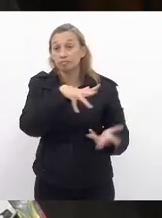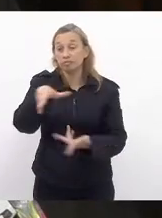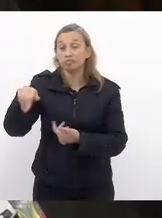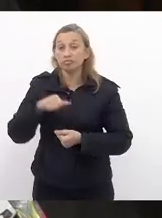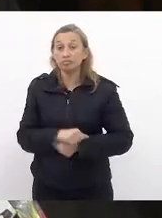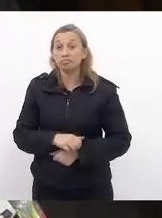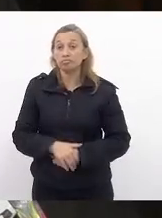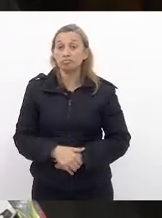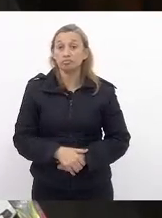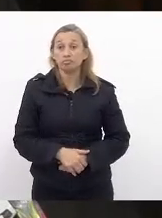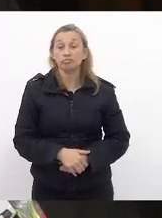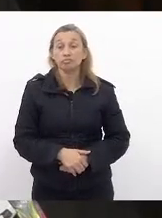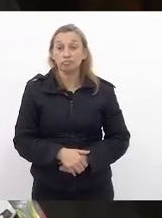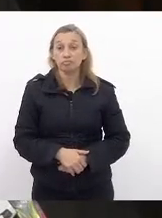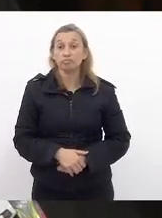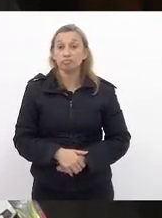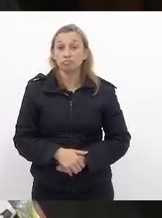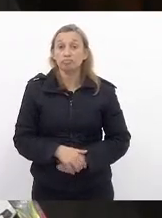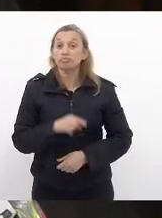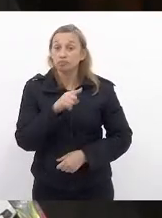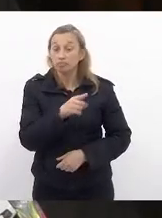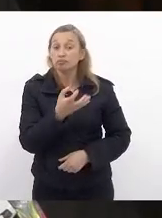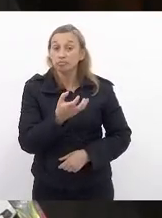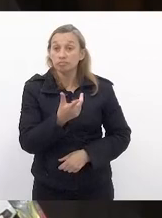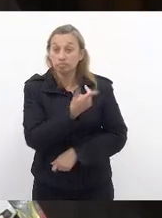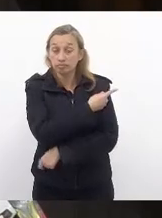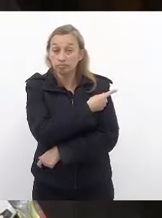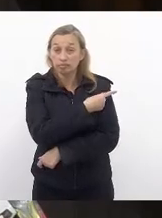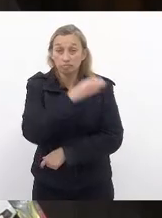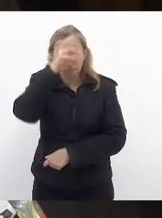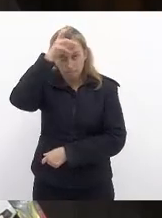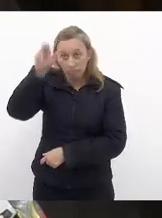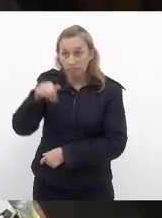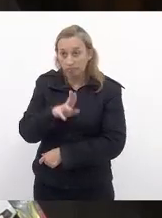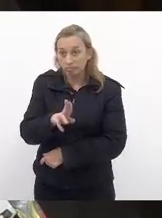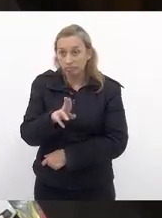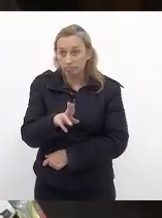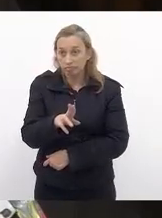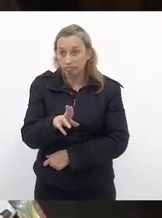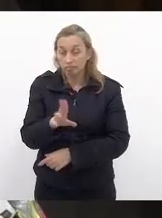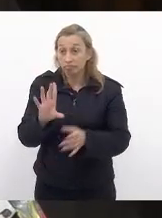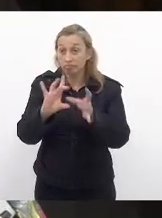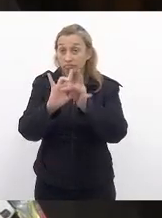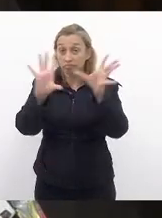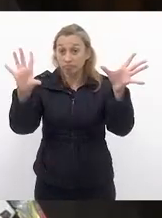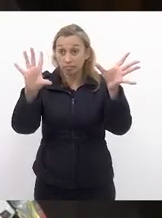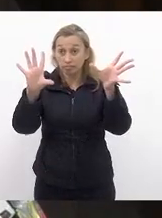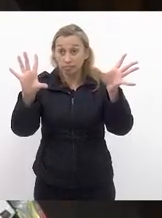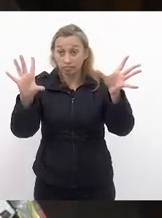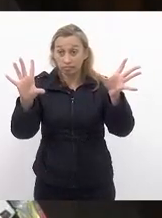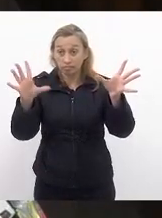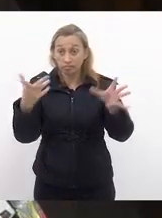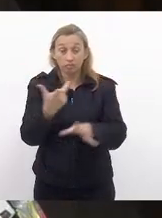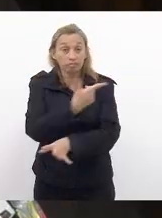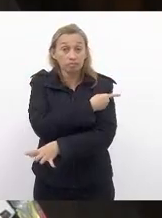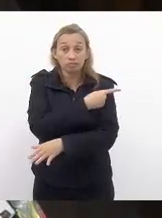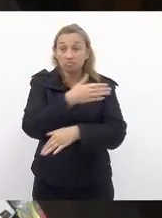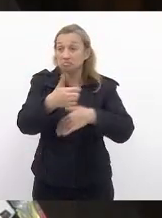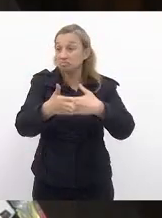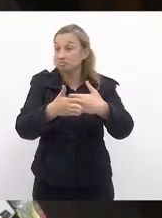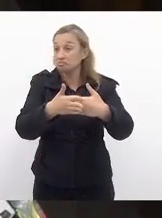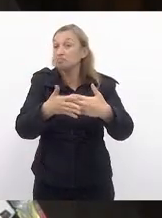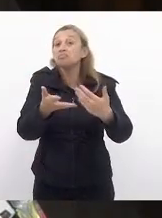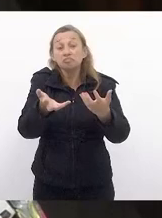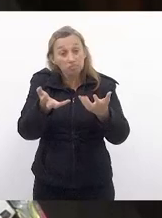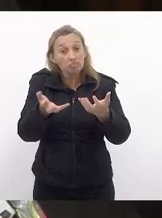mundo e aqueles que querem se vacinar tia Ju são livres vacina esse como